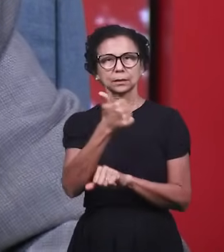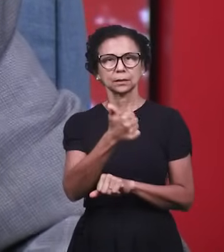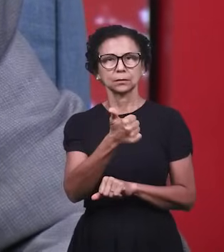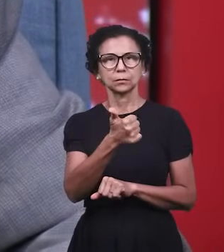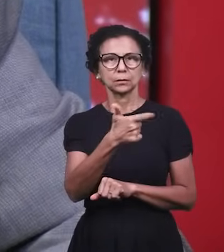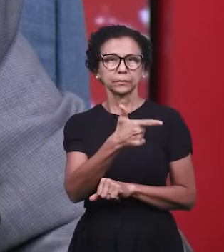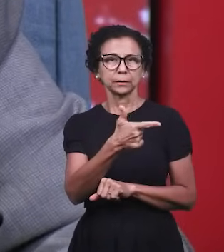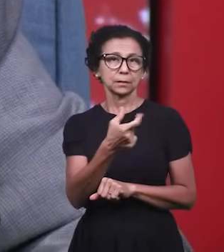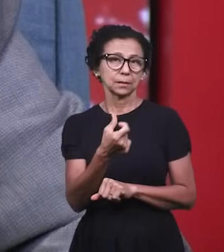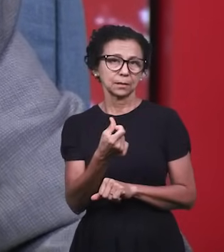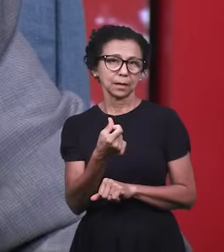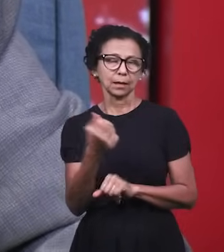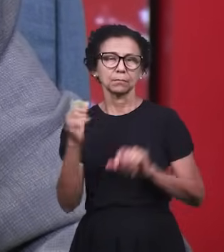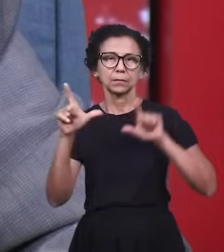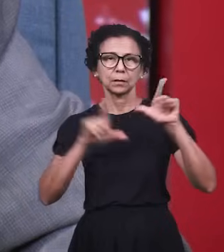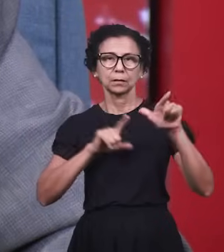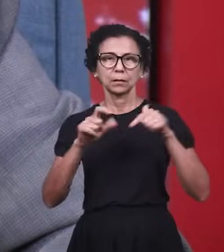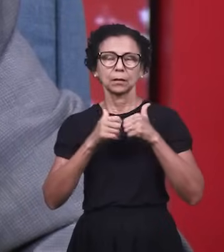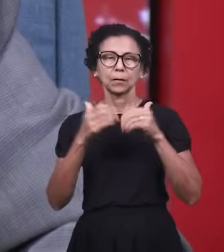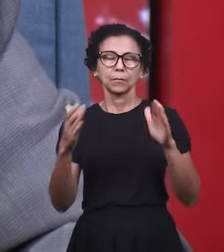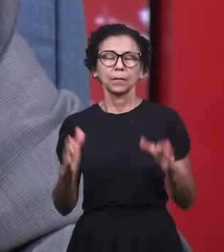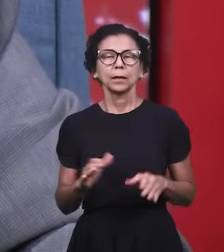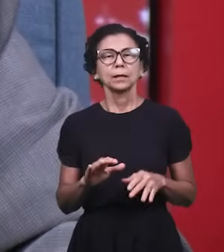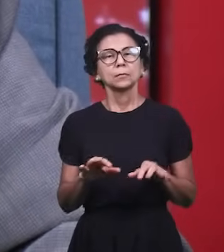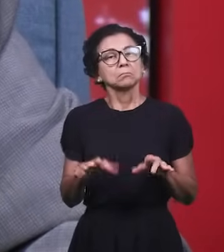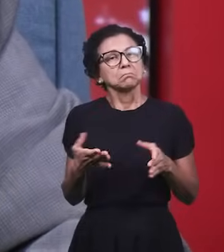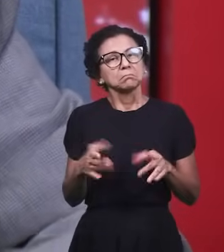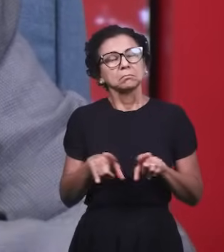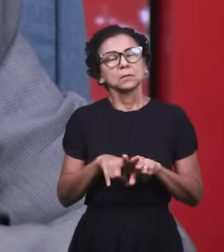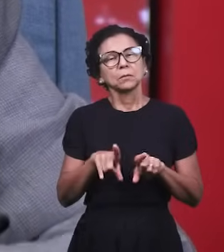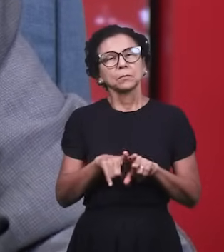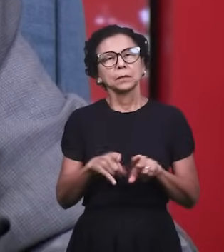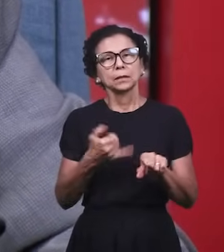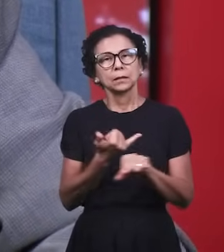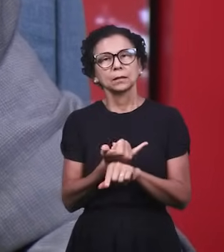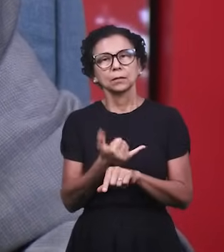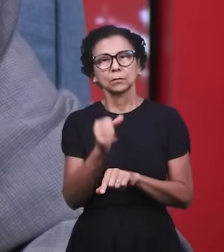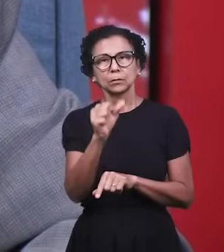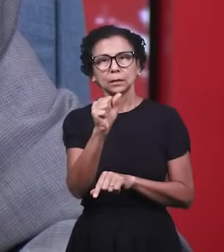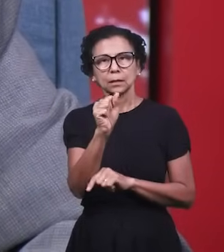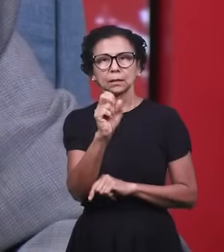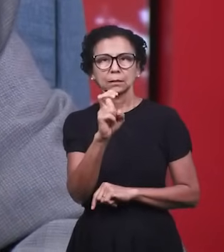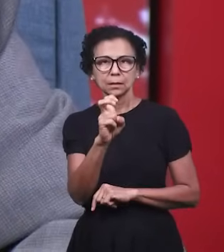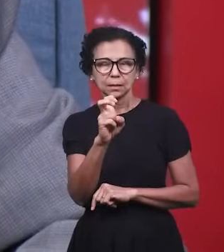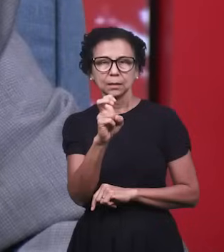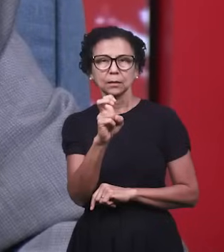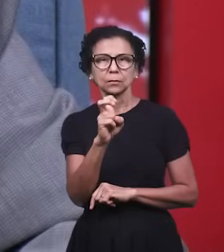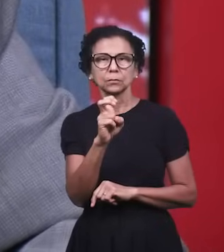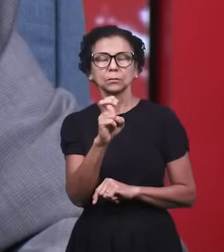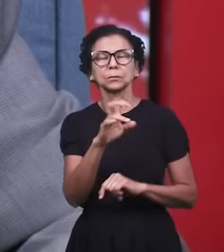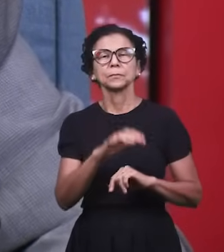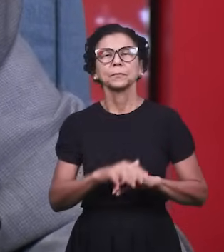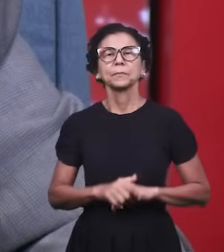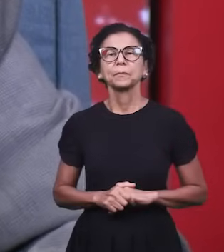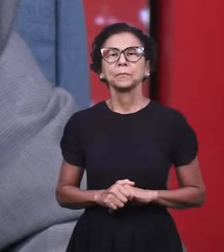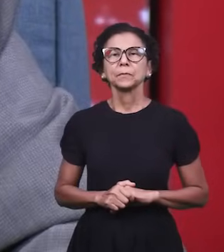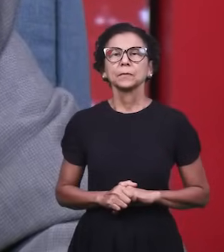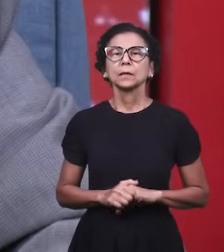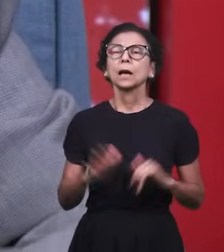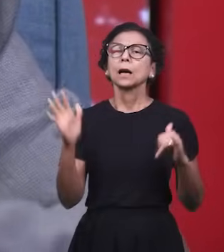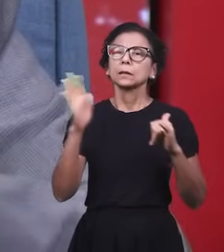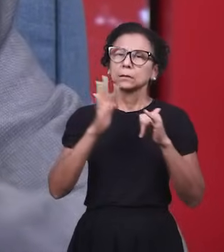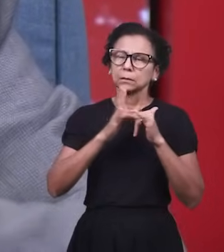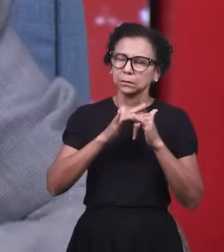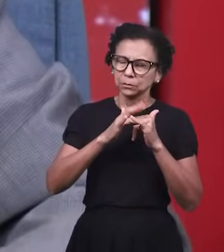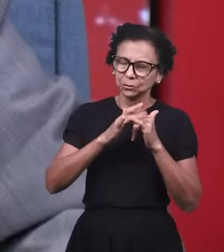TV ou pelo canal 85 da Sky. Também aqueles irmãos que nos veem pelo YouTube,